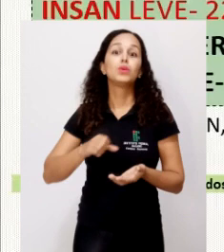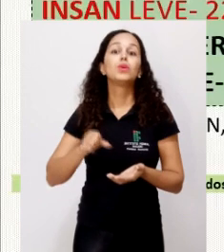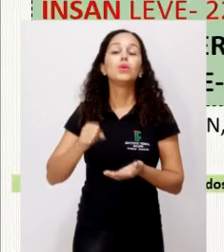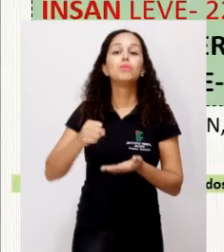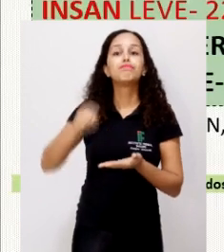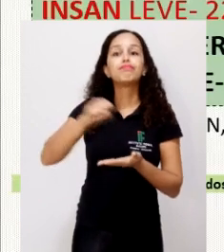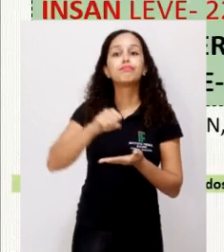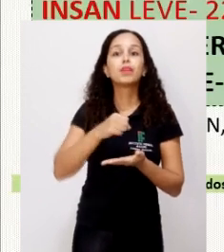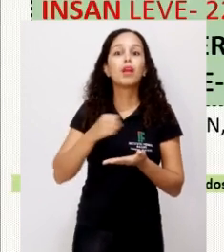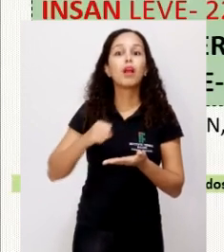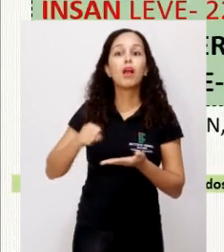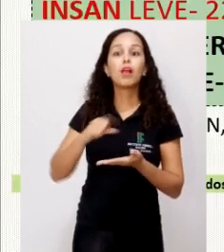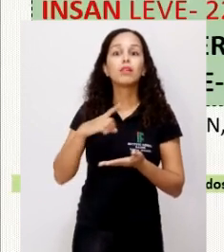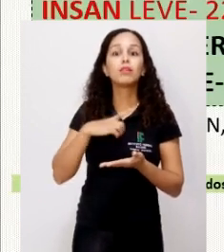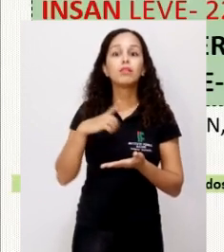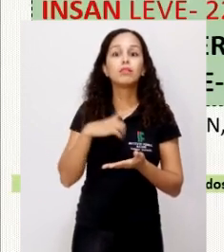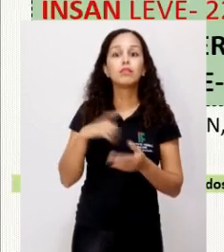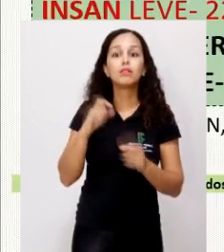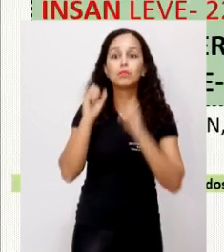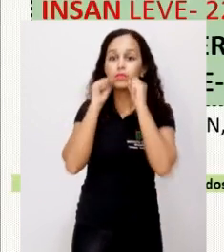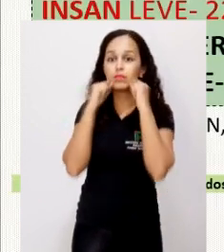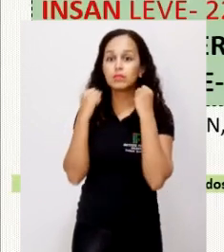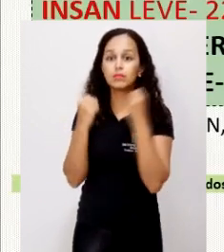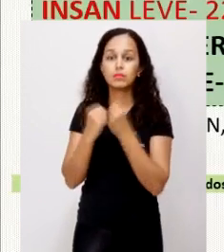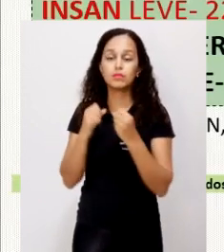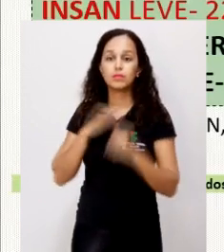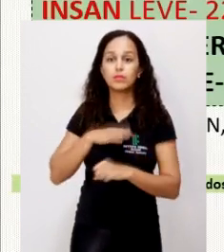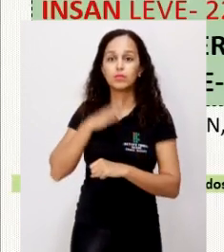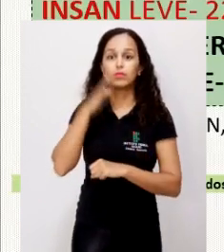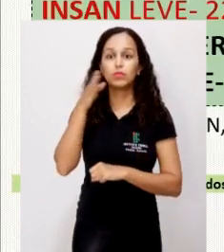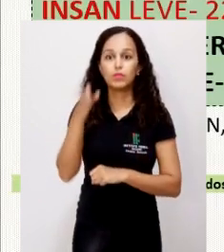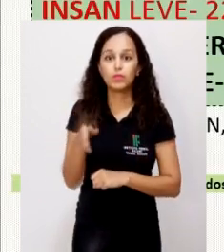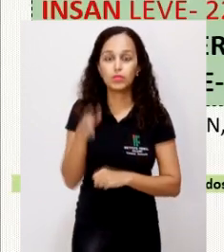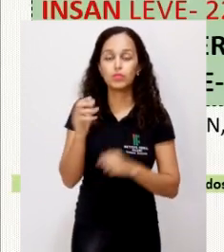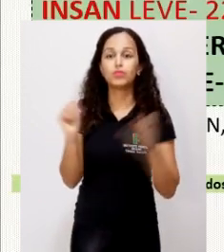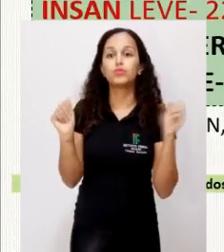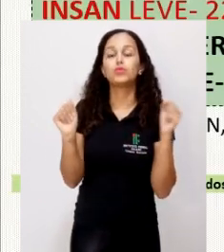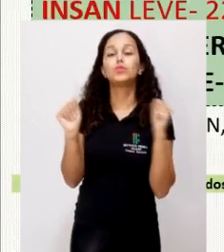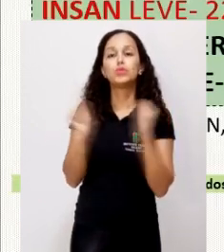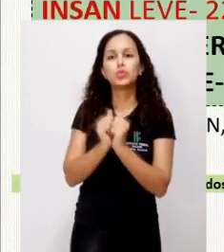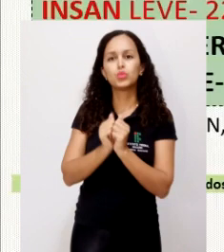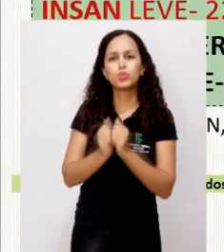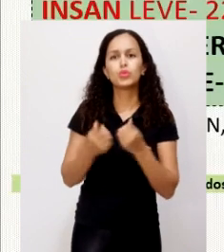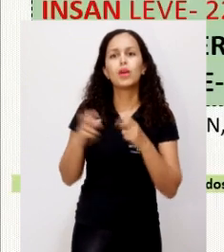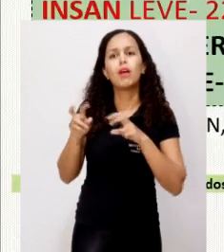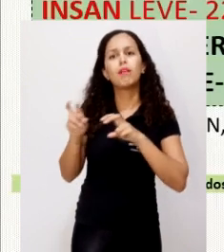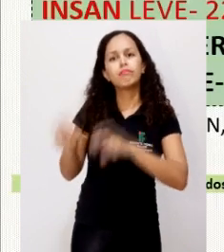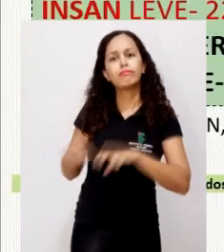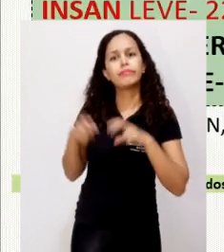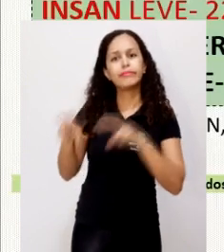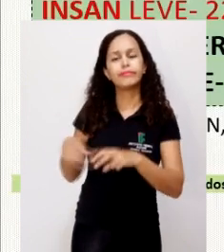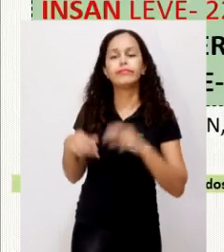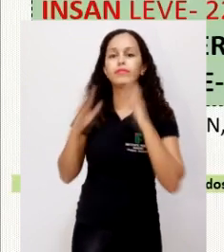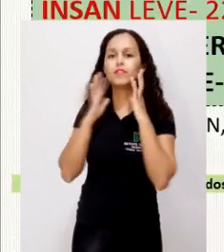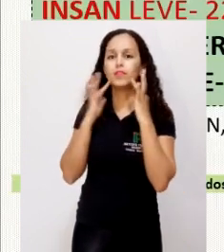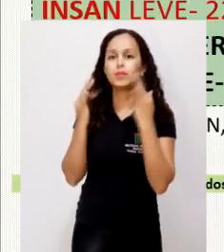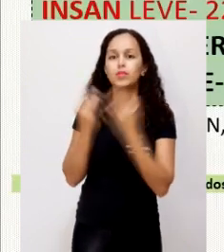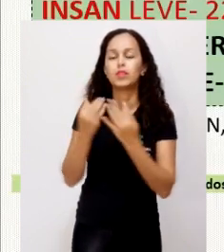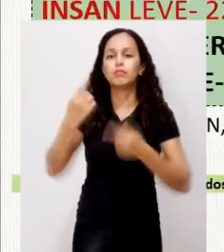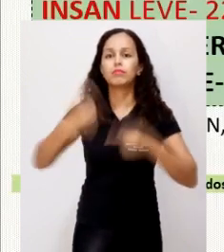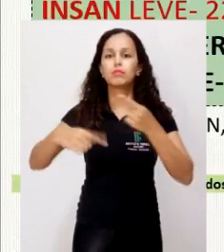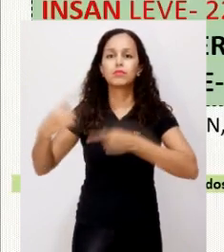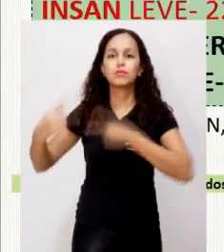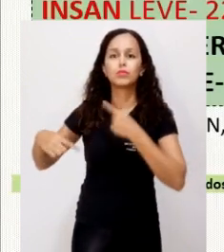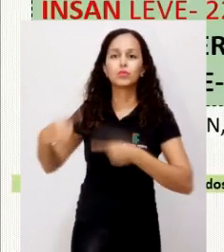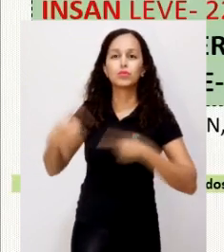Baiano, juntamente com profissionais da área e produtores da agricultura familiar, justamente para a gente